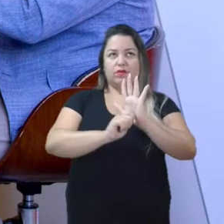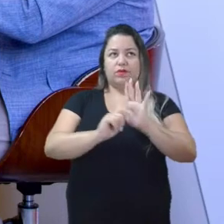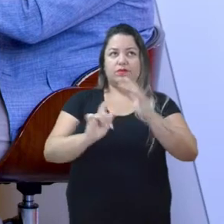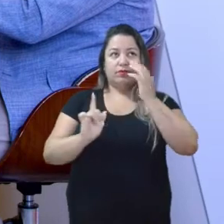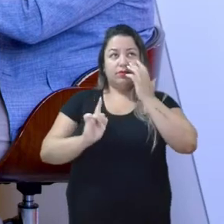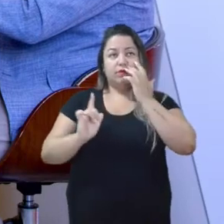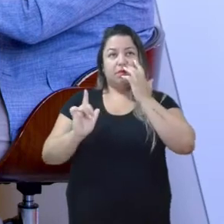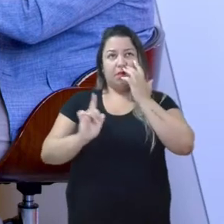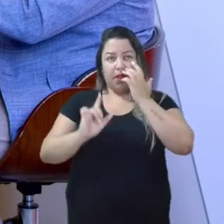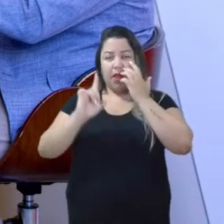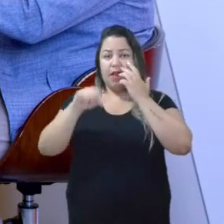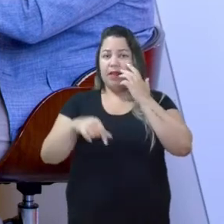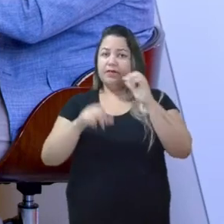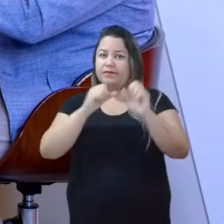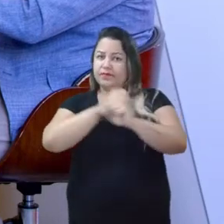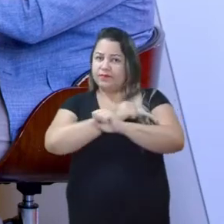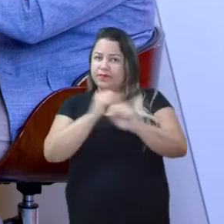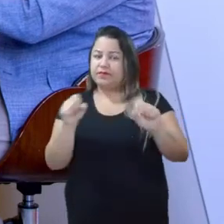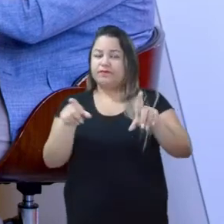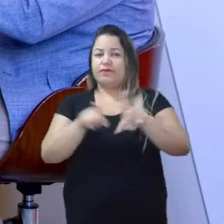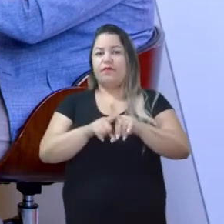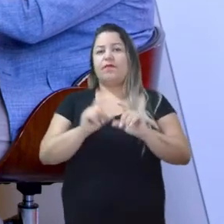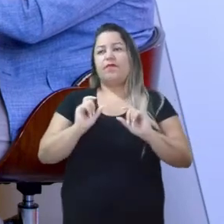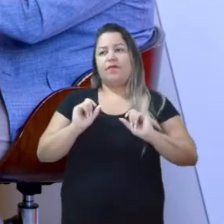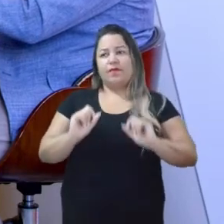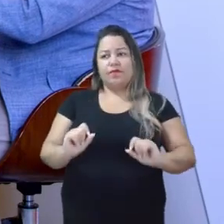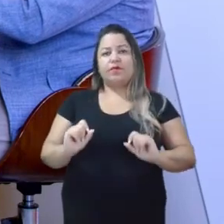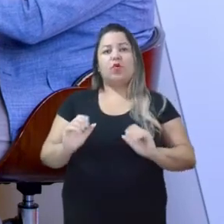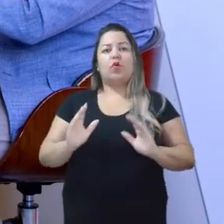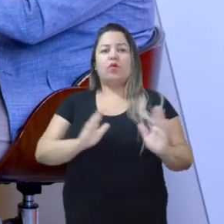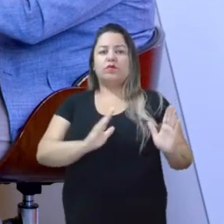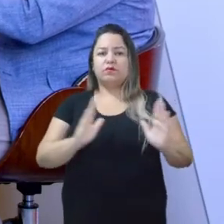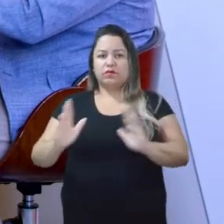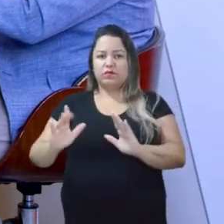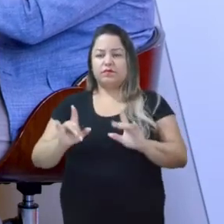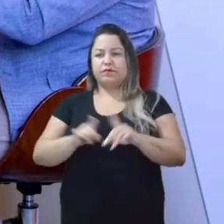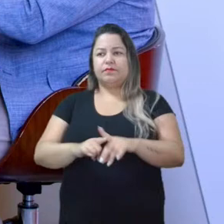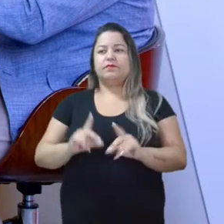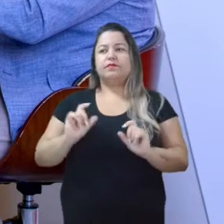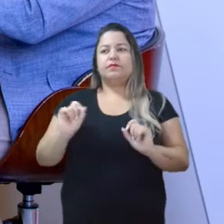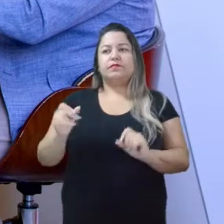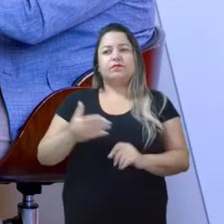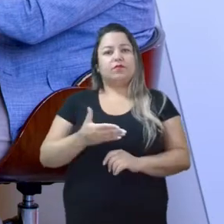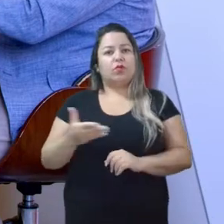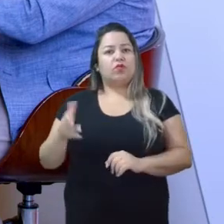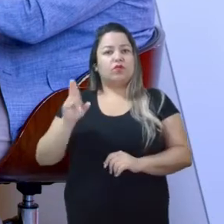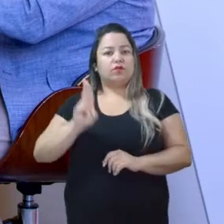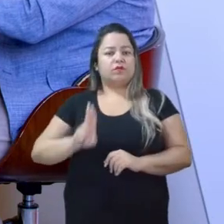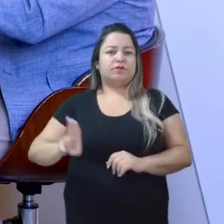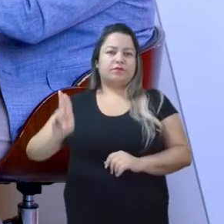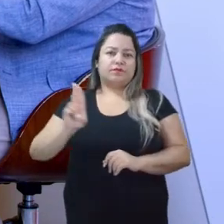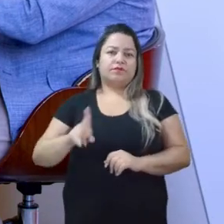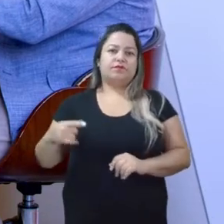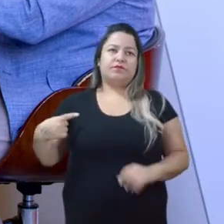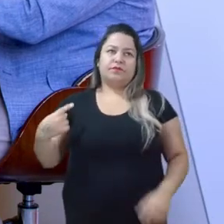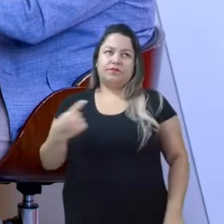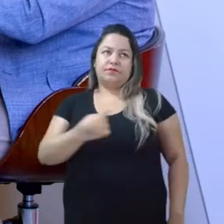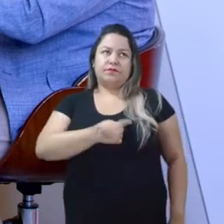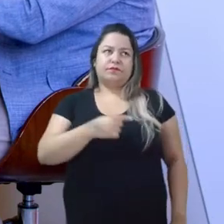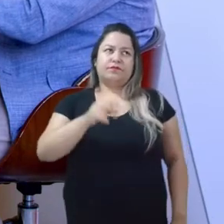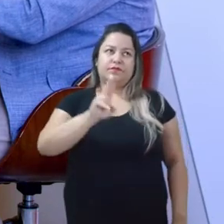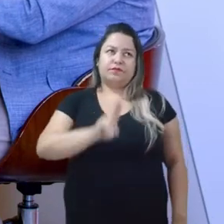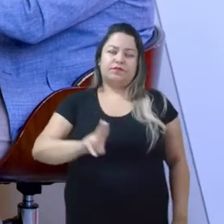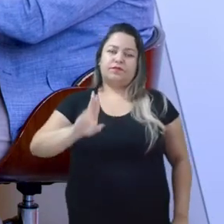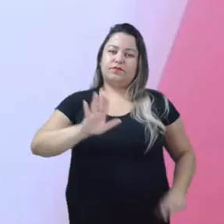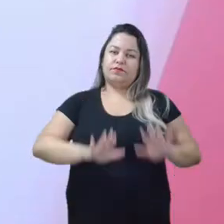capazes de te direcionar, ou de direcionar conteúdos para você, para os usuários, né? Para nós que somos usuários, muitas vezes de acordo com